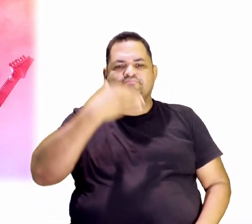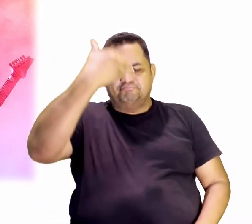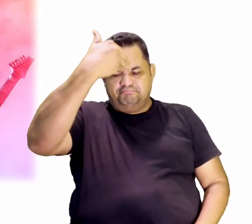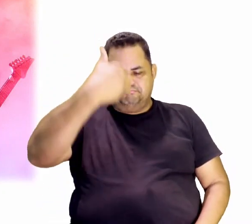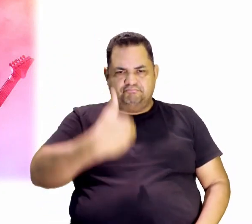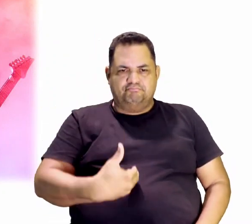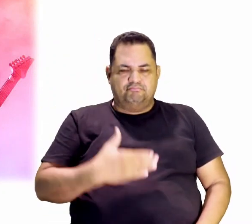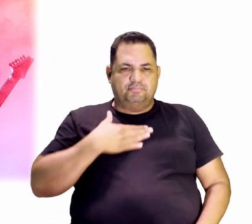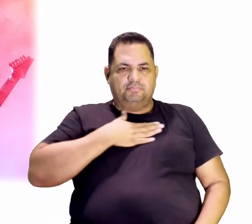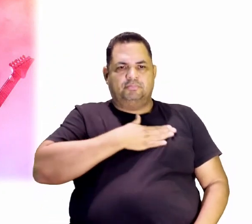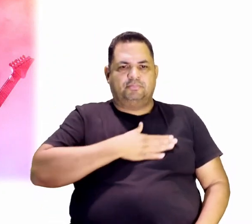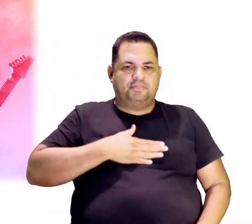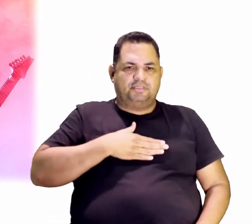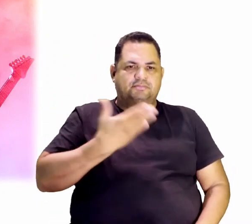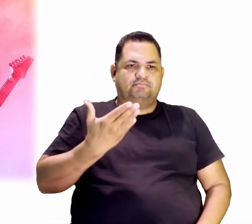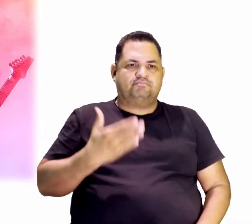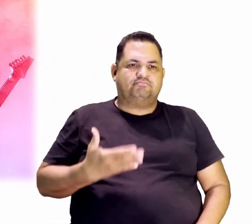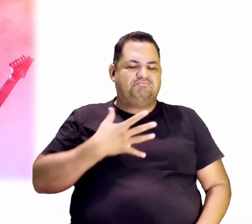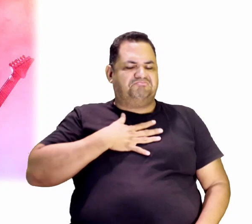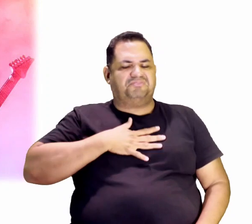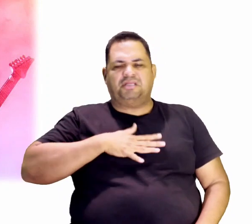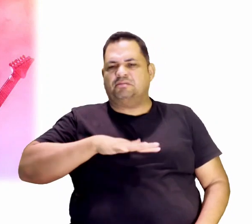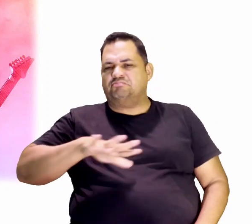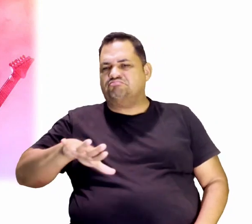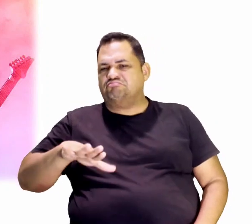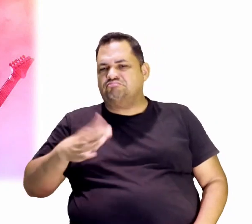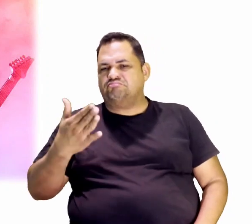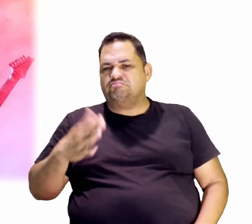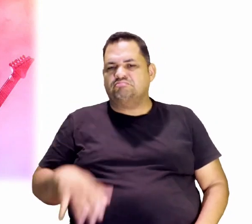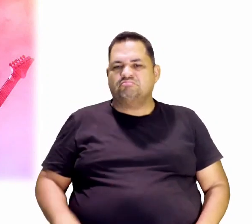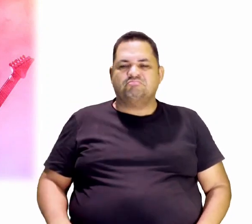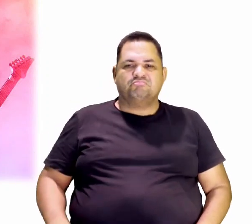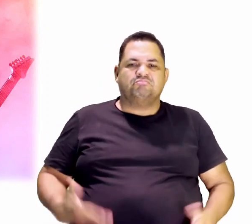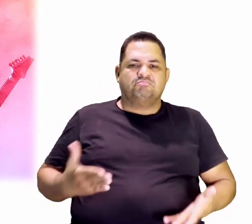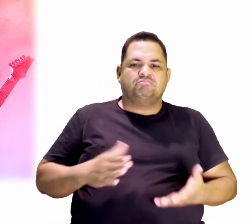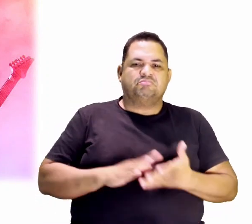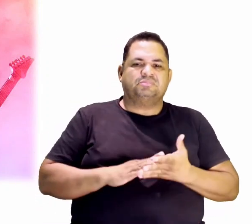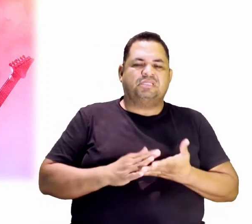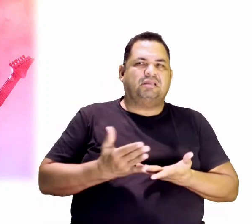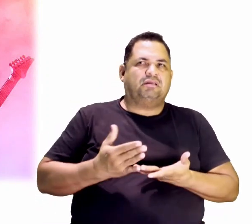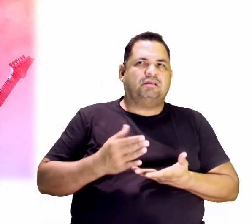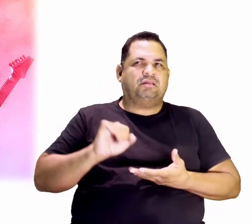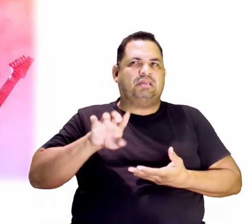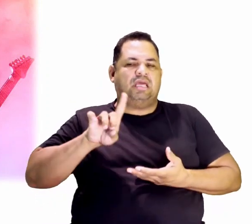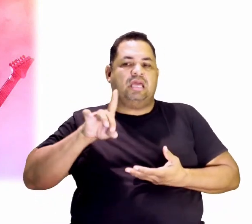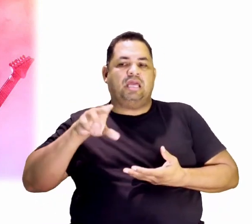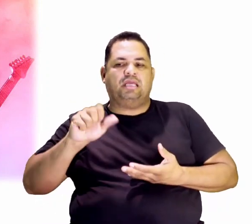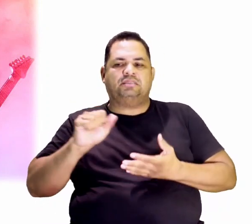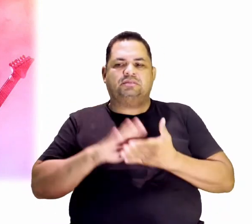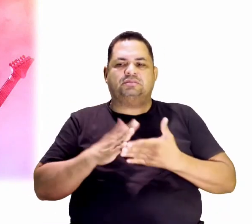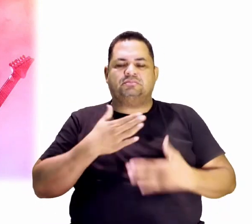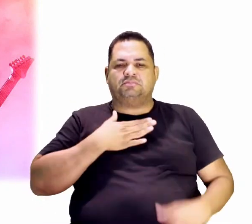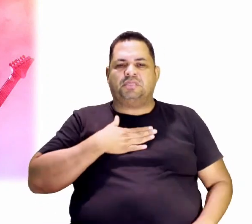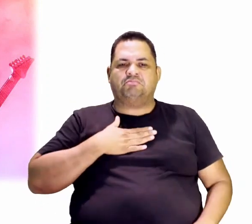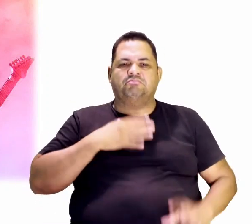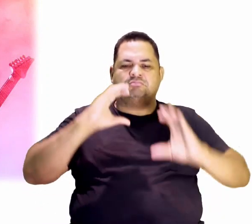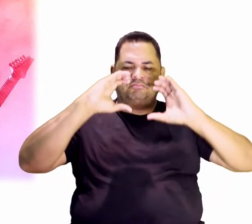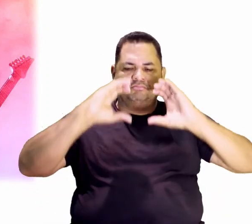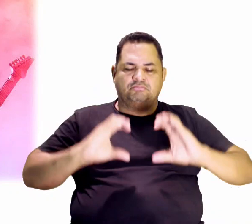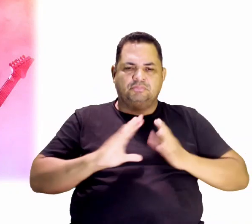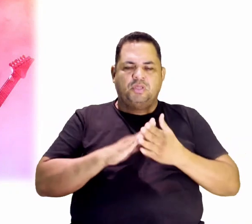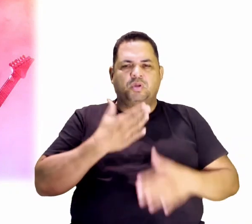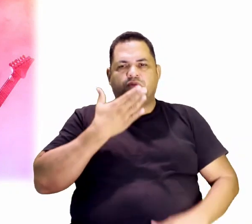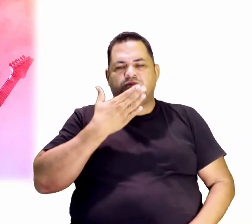eu gosto desse estilo. Não, prof, eu já sou mais da vibe do grupo dos nerds, meu comportamento, meu